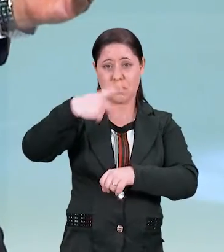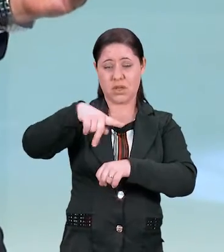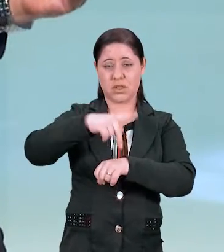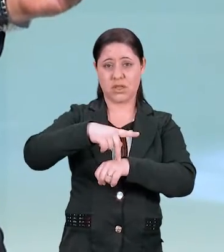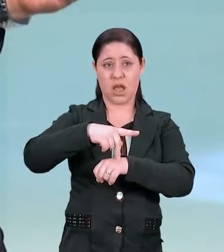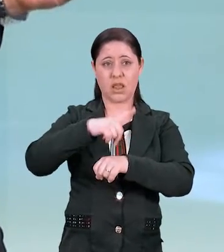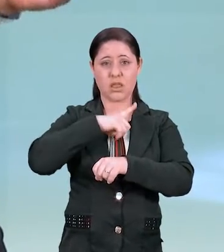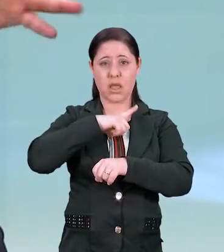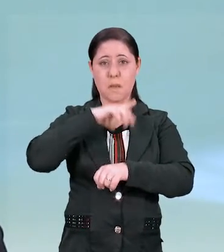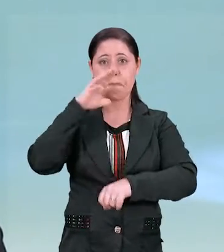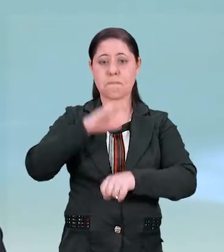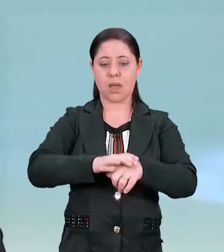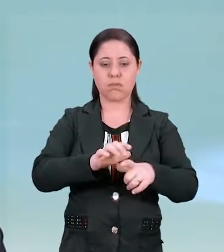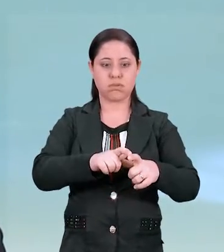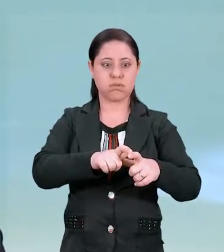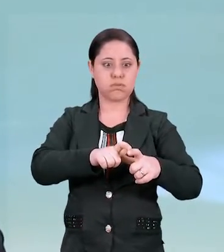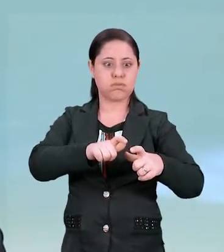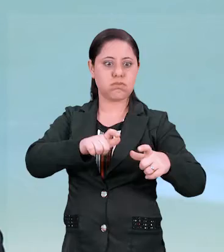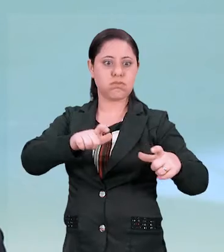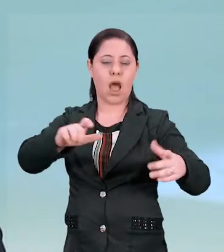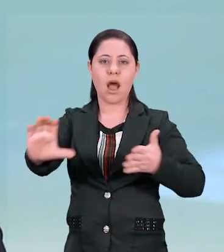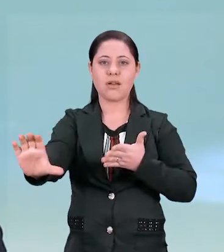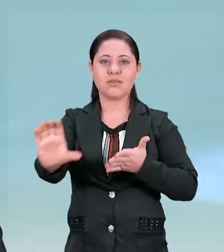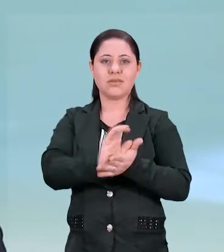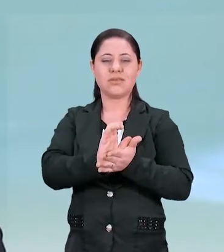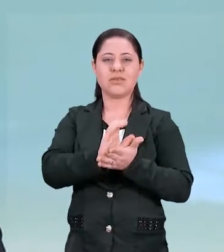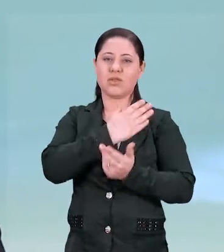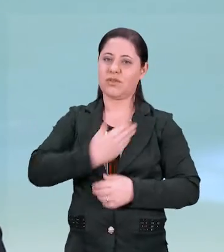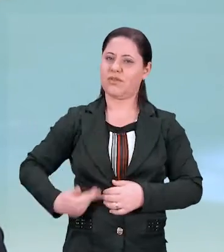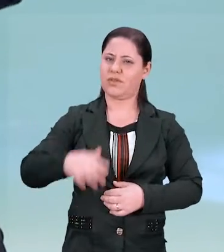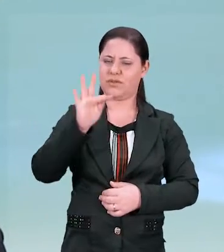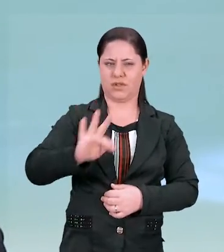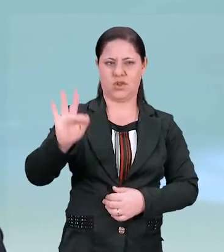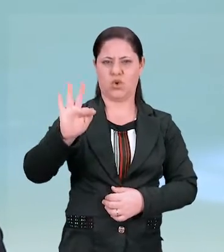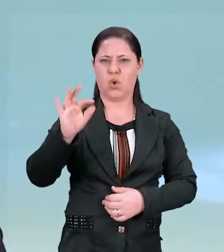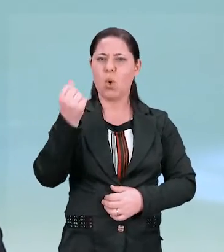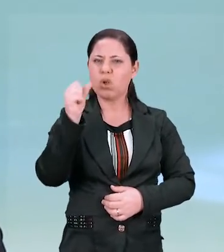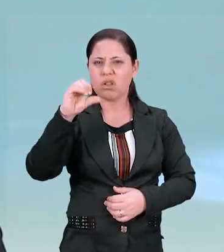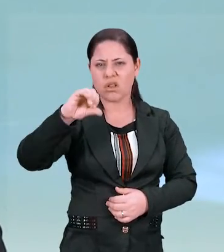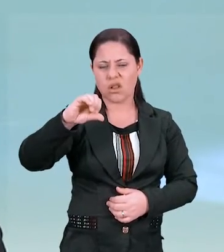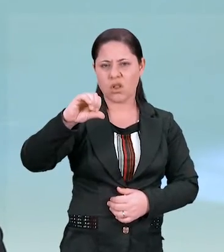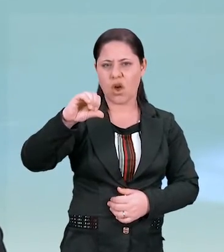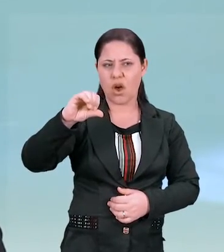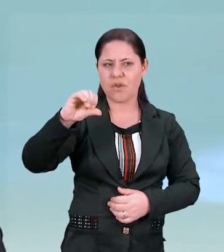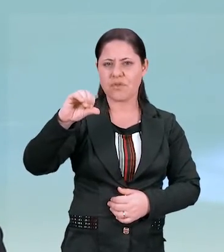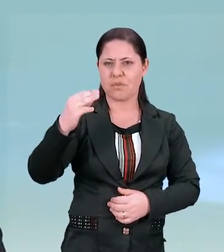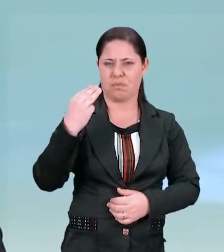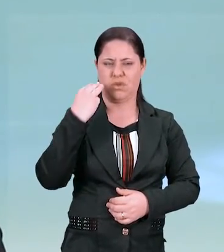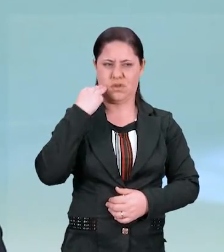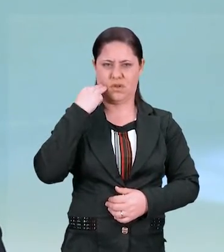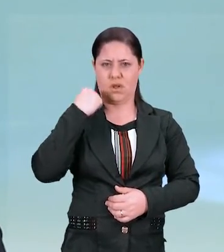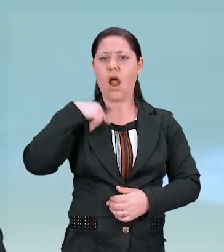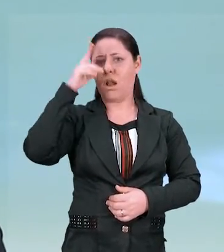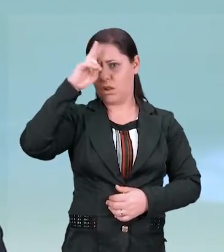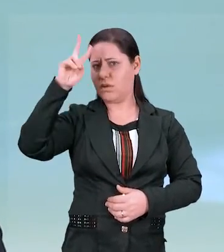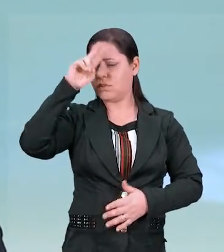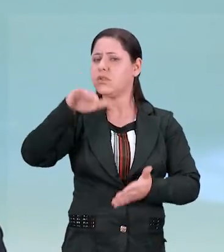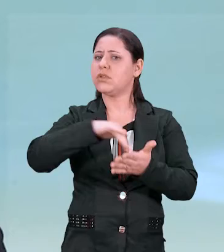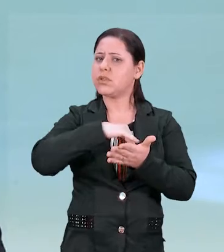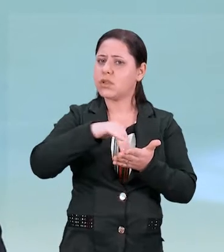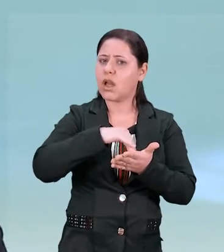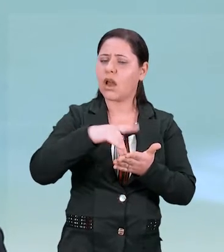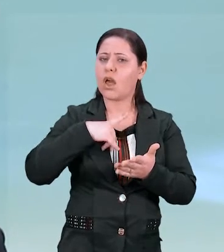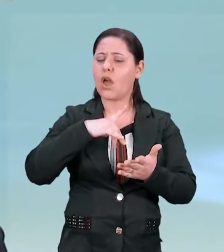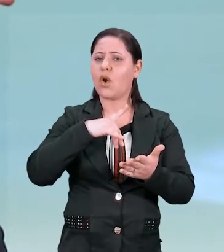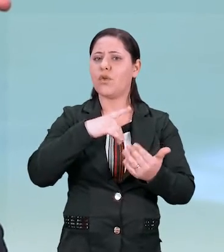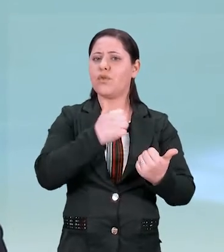recursos do governo federal. E aí, esses números de 89 milhões, e eu me lembro muito bem quando o secretário era vice-presidente do Conselho de